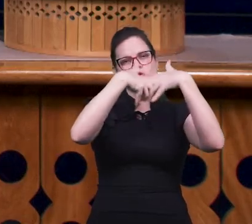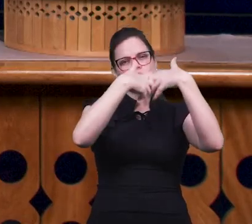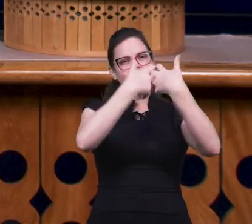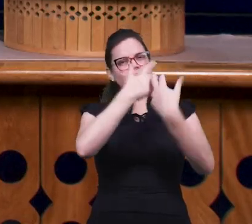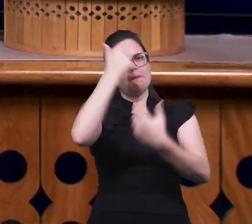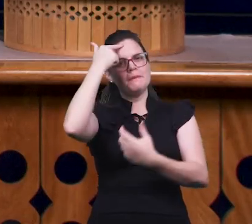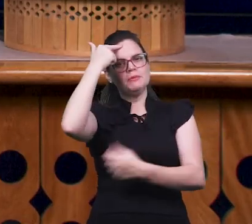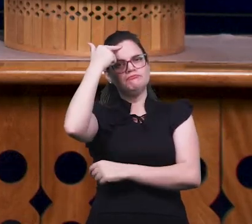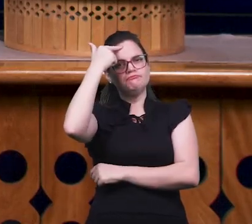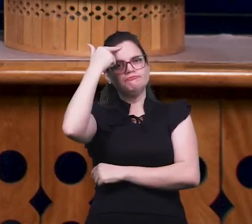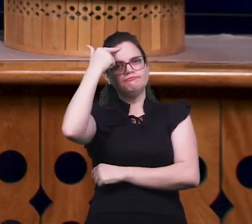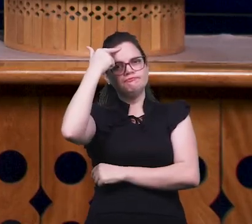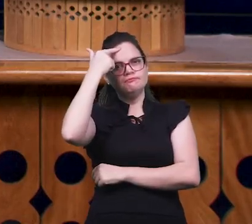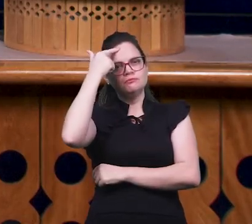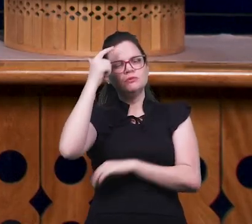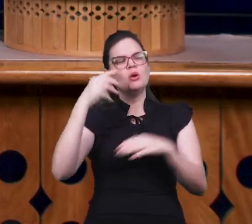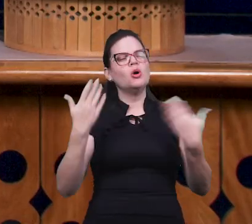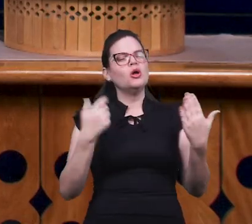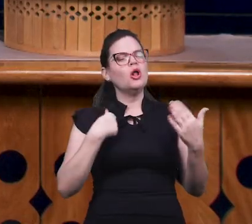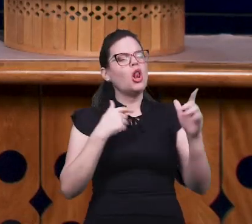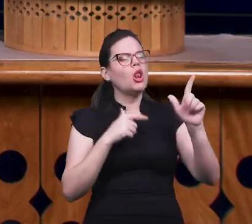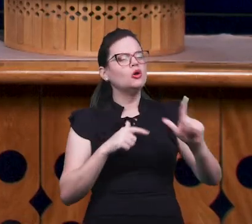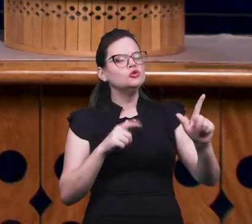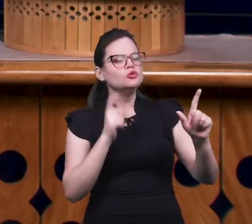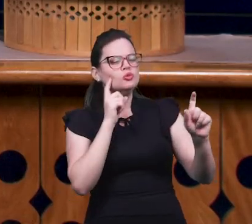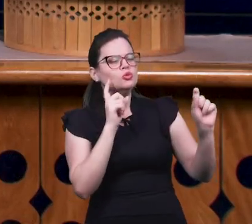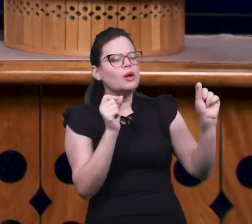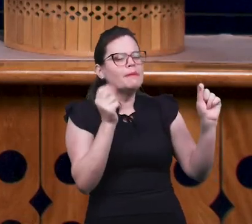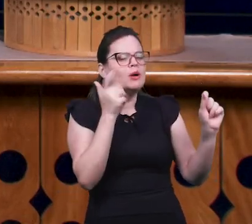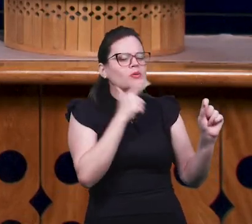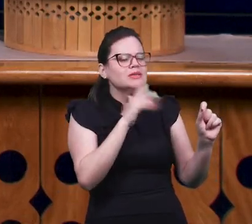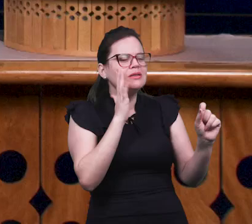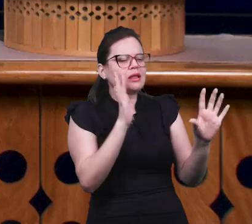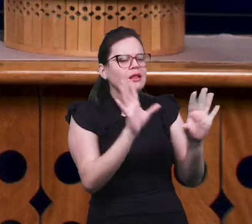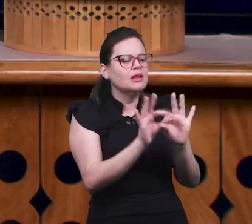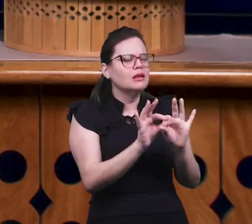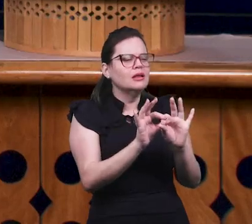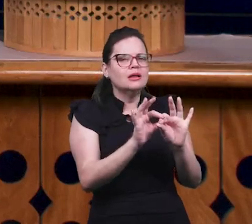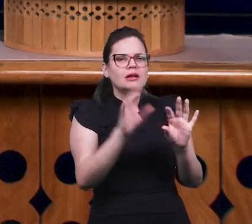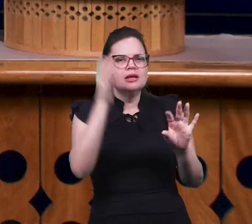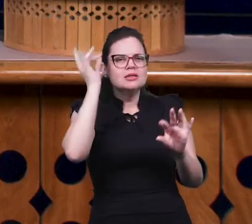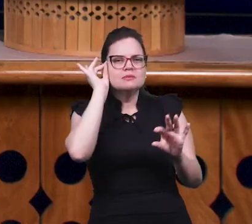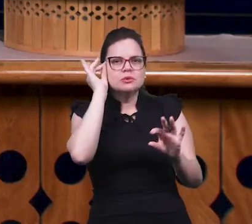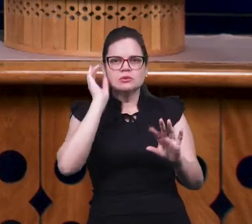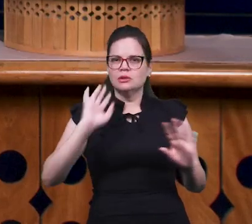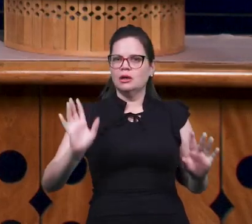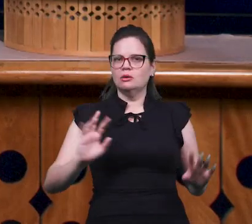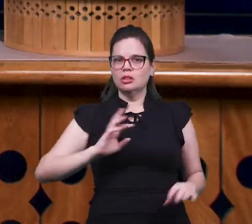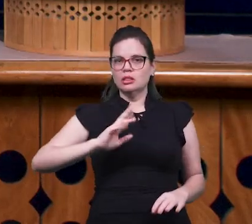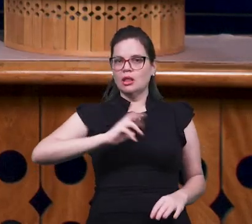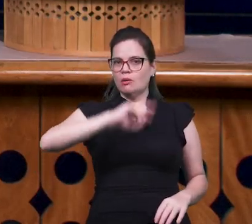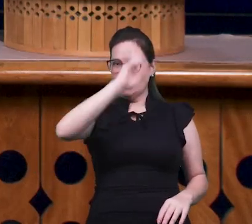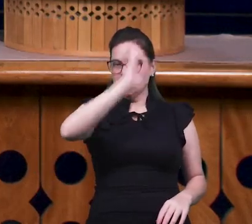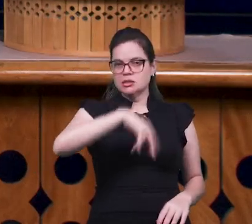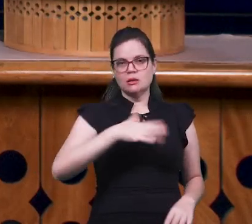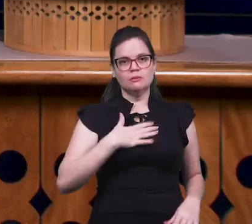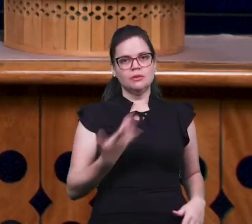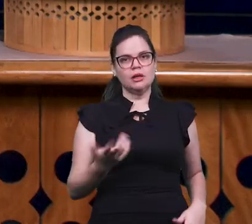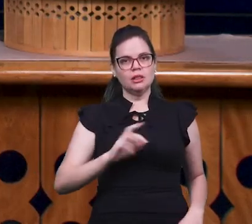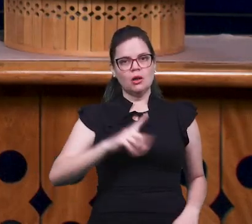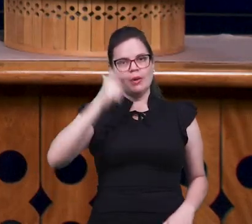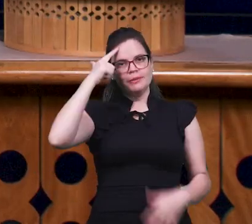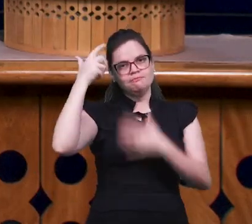Bom, eles querem uma lógica para poder compreender o espiritual. Então, o espiritual não é com lógica, não é com razão. Então,